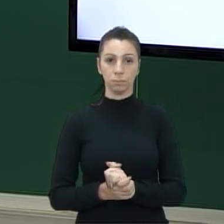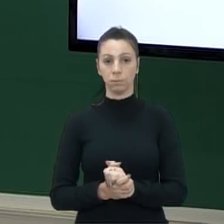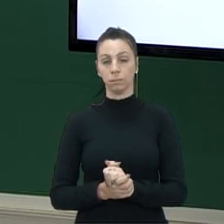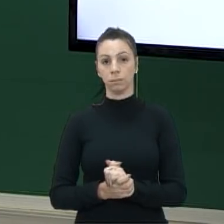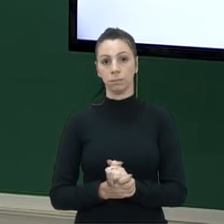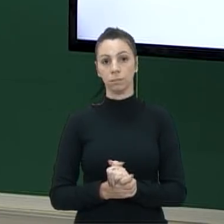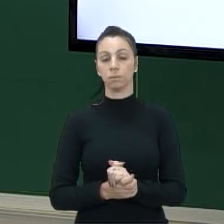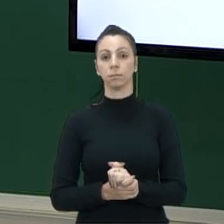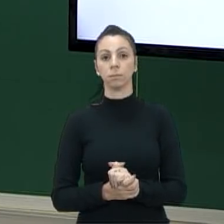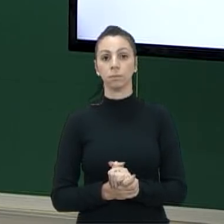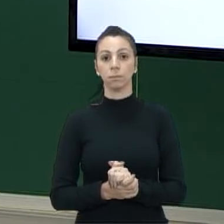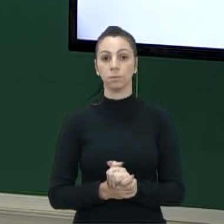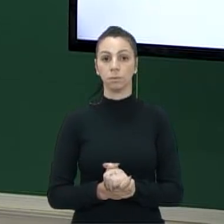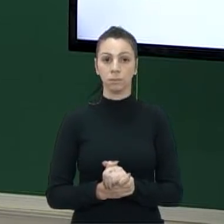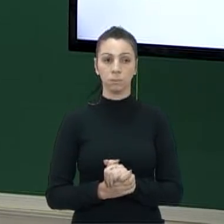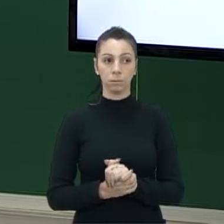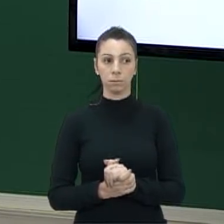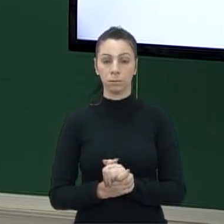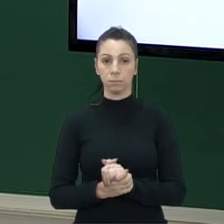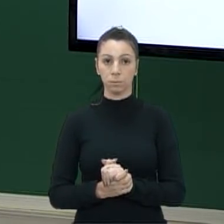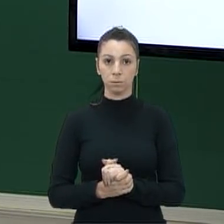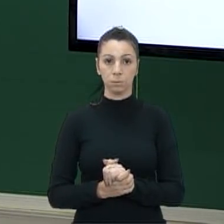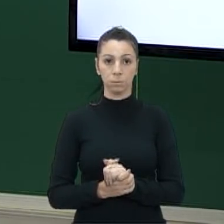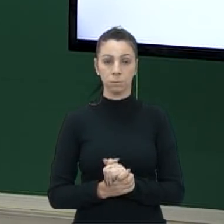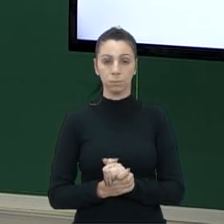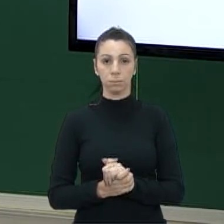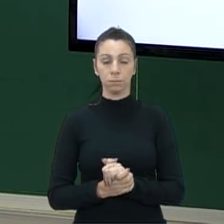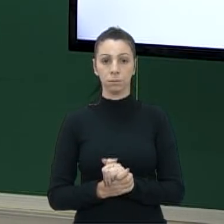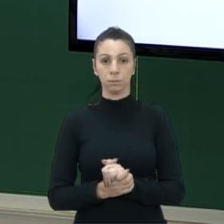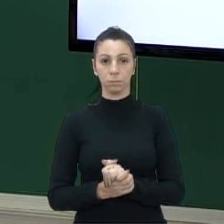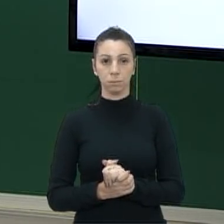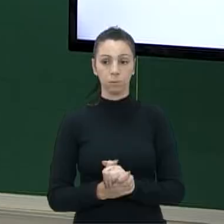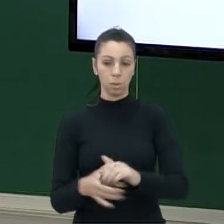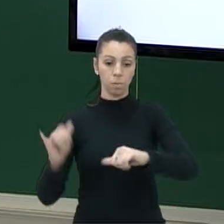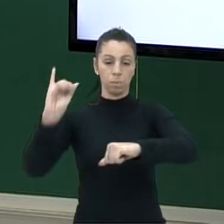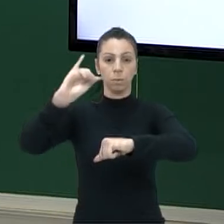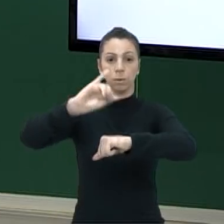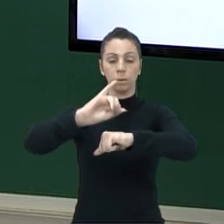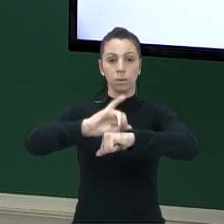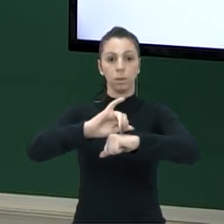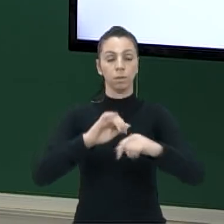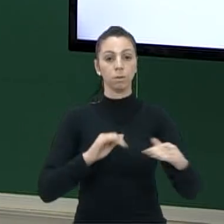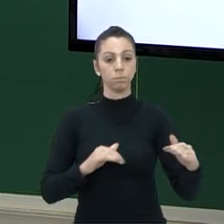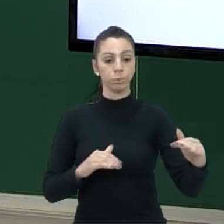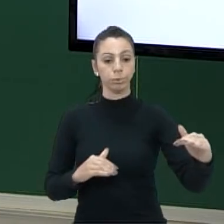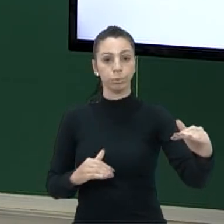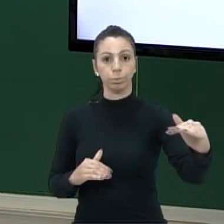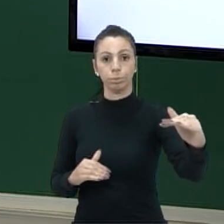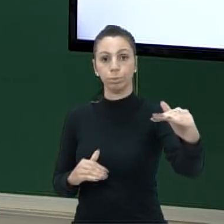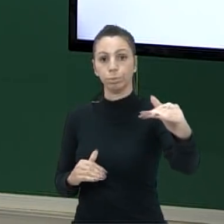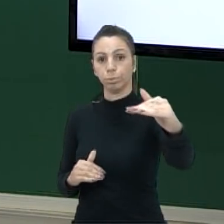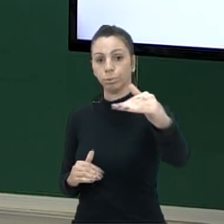o objeto para o centro da trajetória, certo? E isso faz com que a